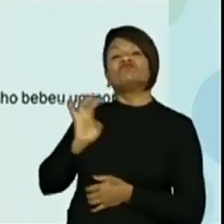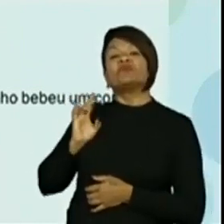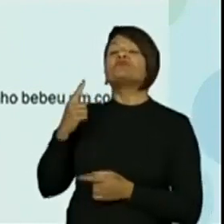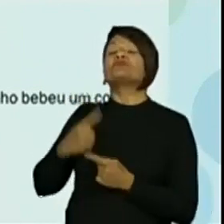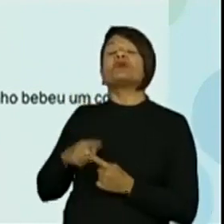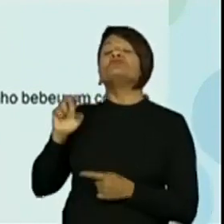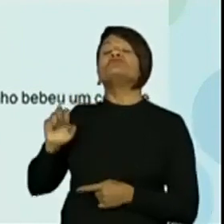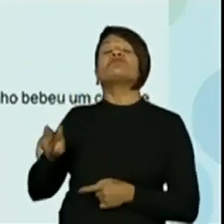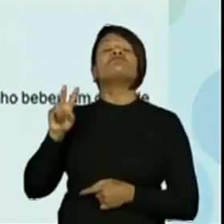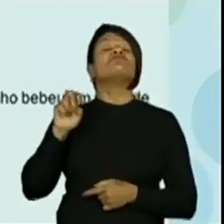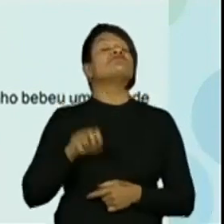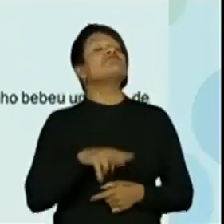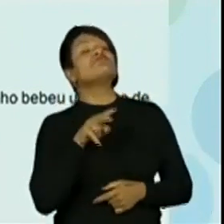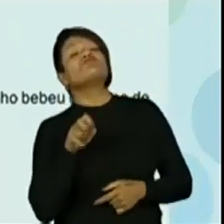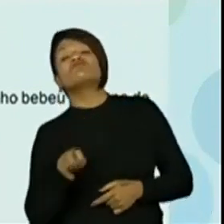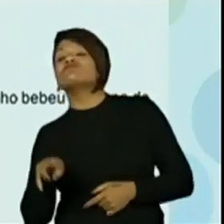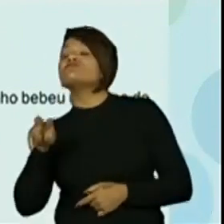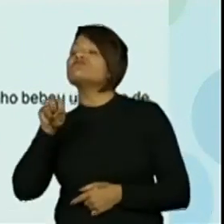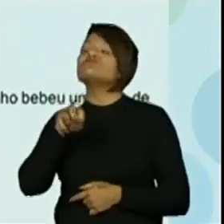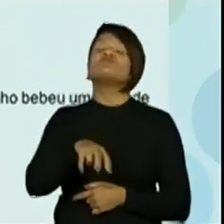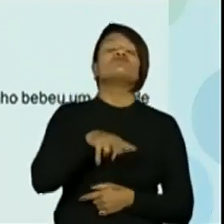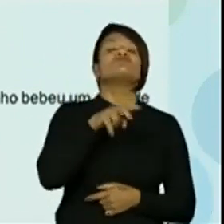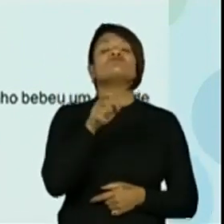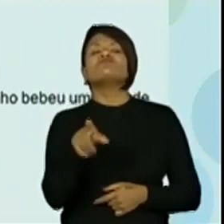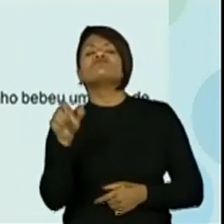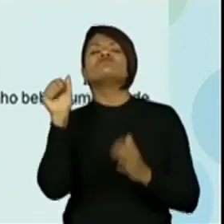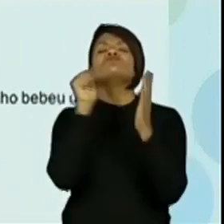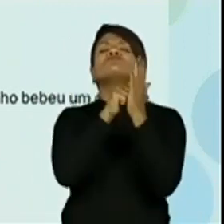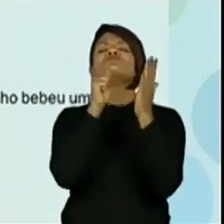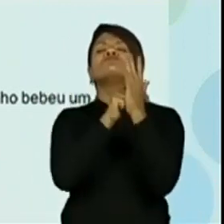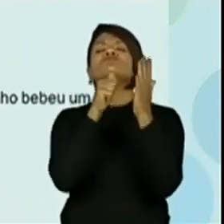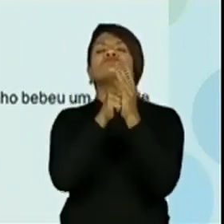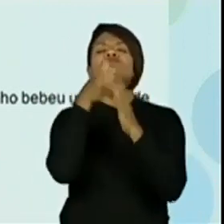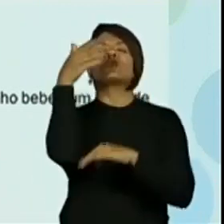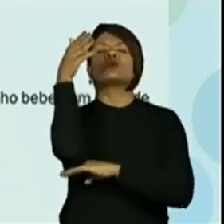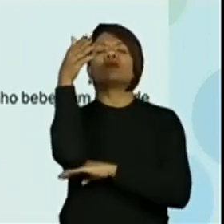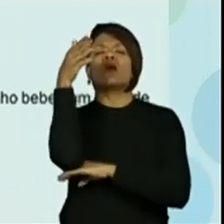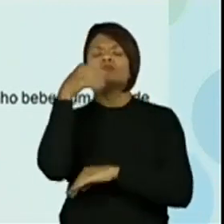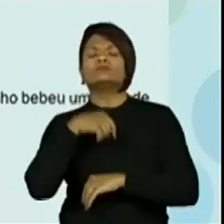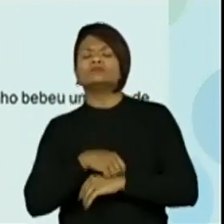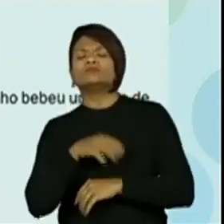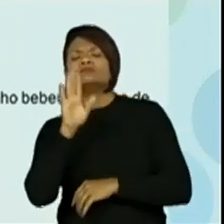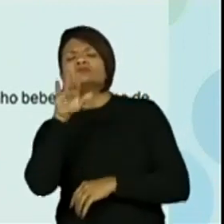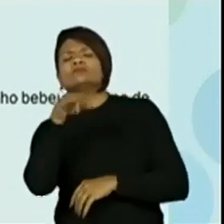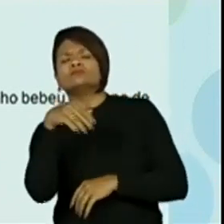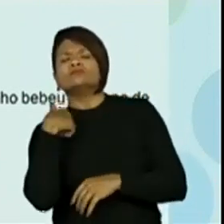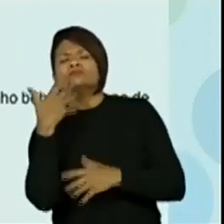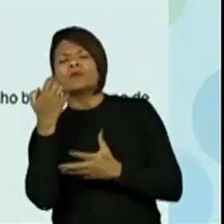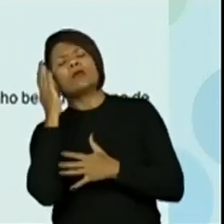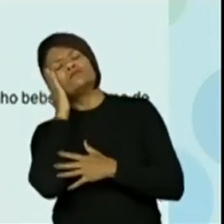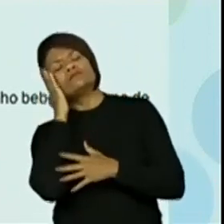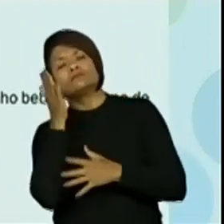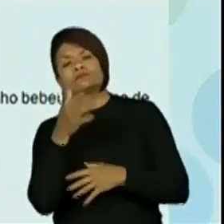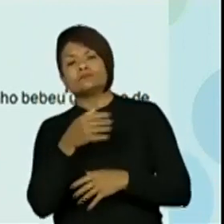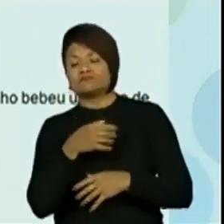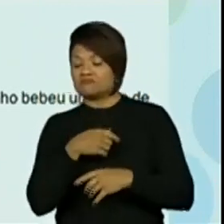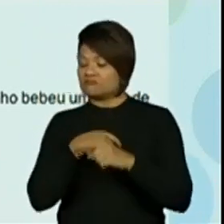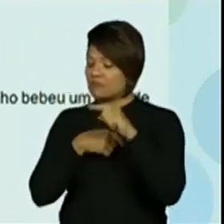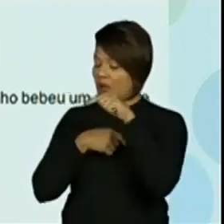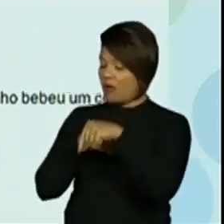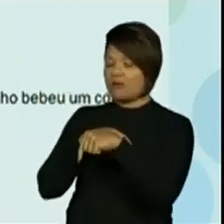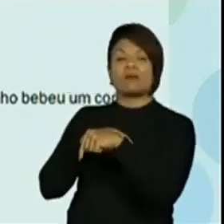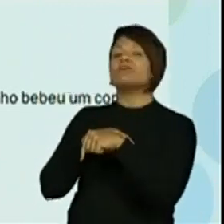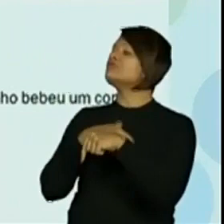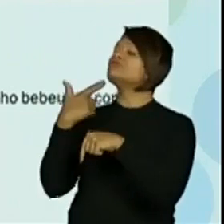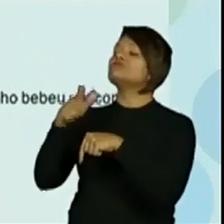mundo, pediu abrigo em uma hospedaria. Aqui não tem lugar, disse o dono, mas se você não tem medo,